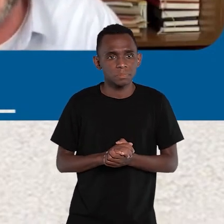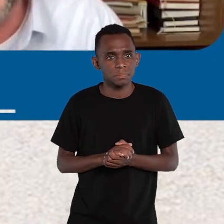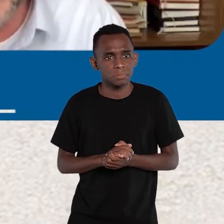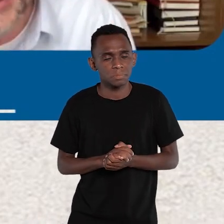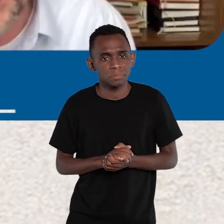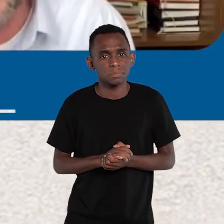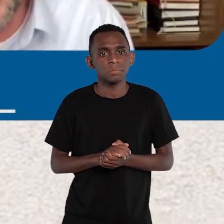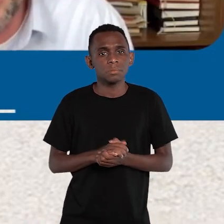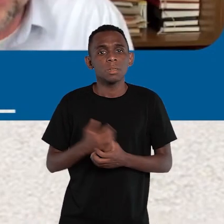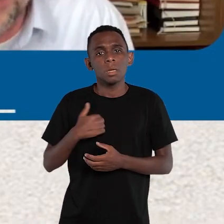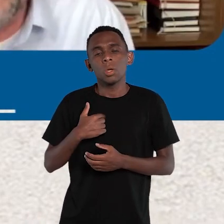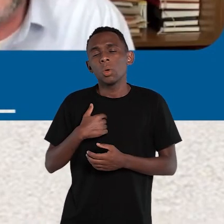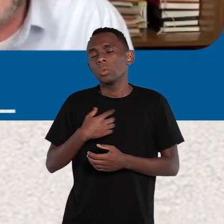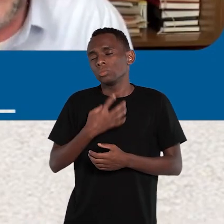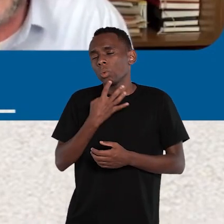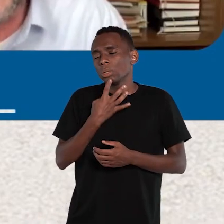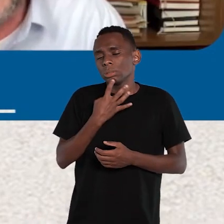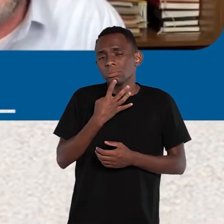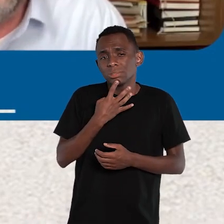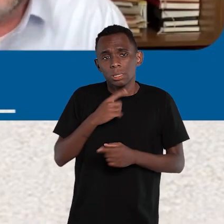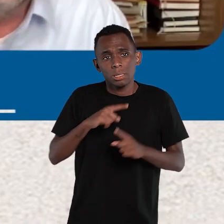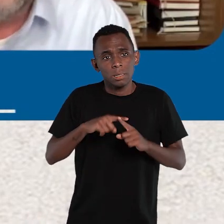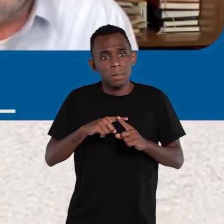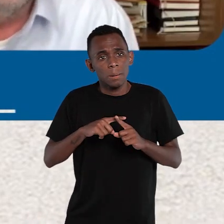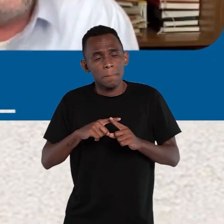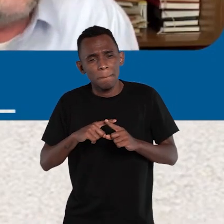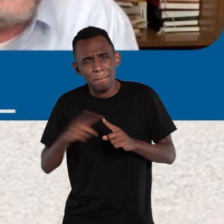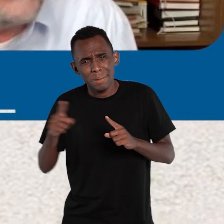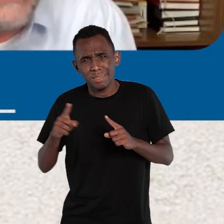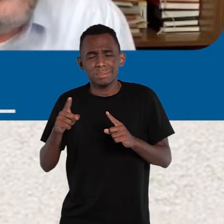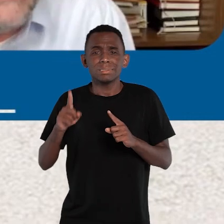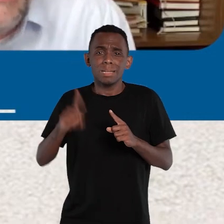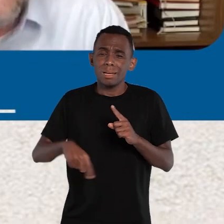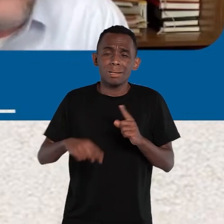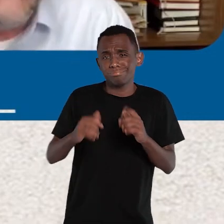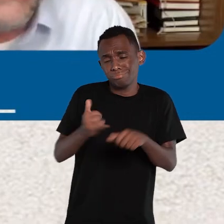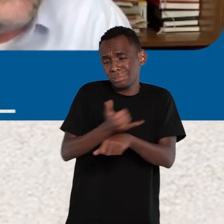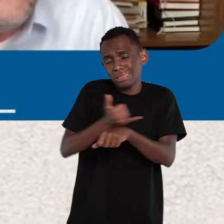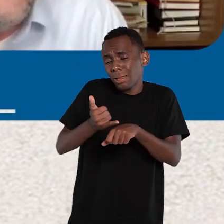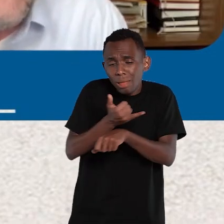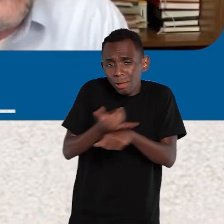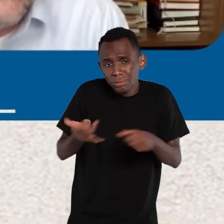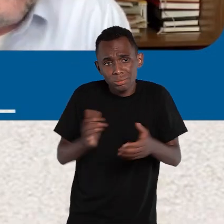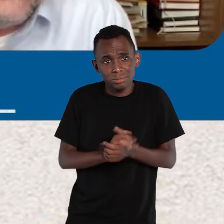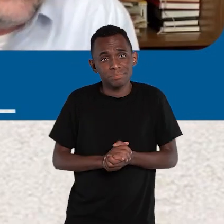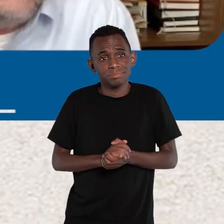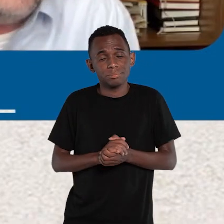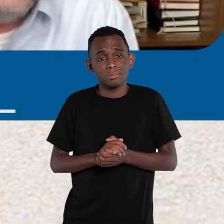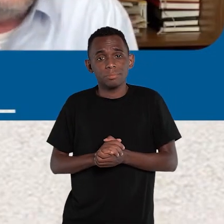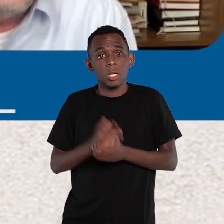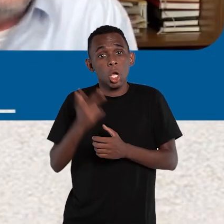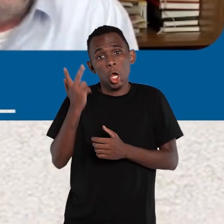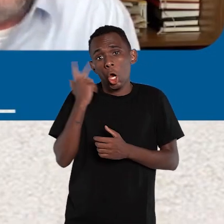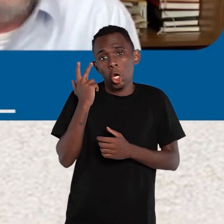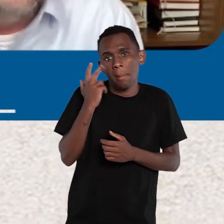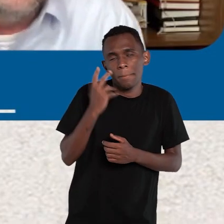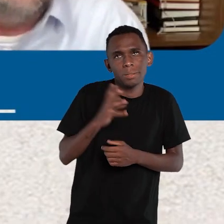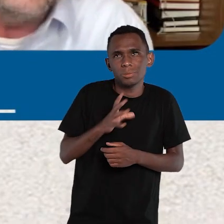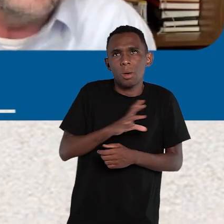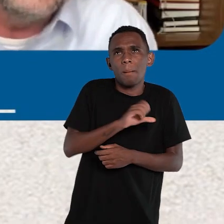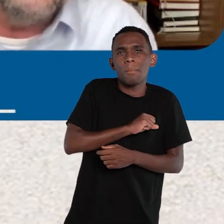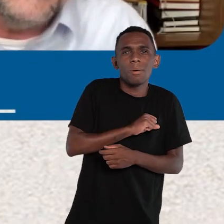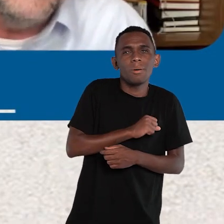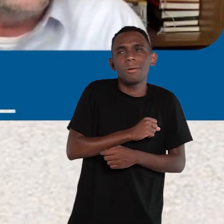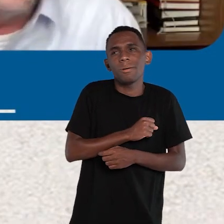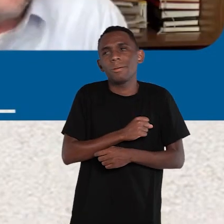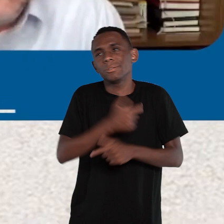Notícias dos Seus Lindos Lábios, eu reconheço que é grande. Mas O Amor e Outros Objetos Pontiagudos é uma fórmula. Geralmente é aquilo assim, O Amor e